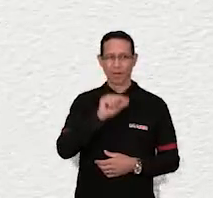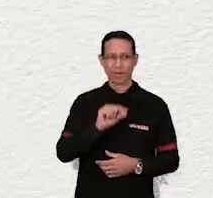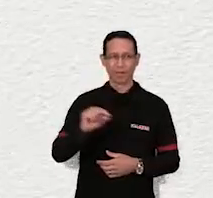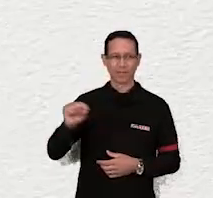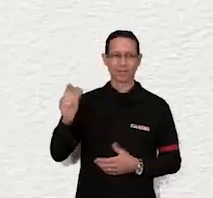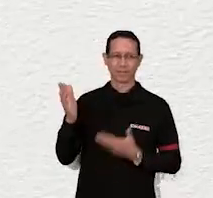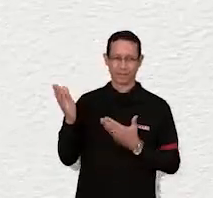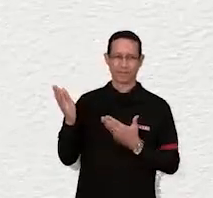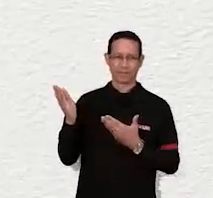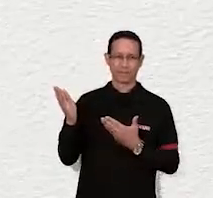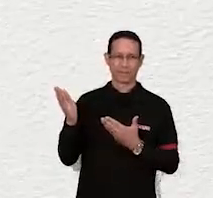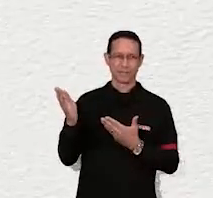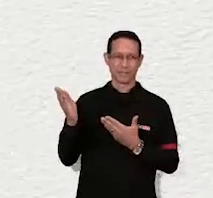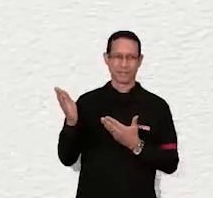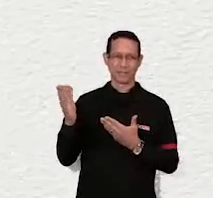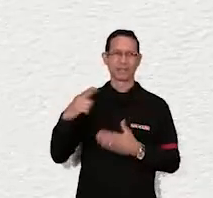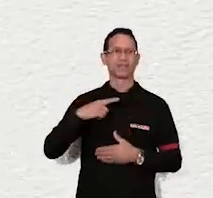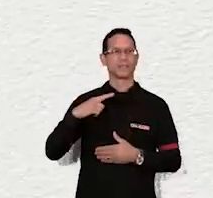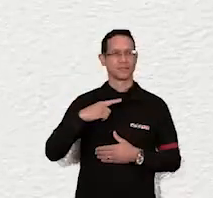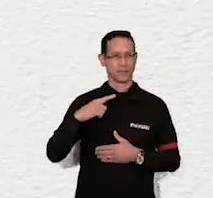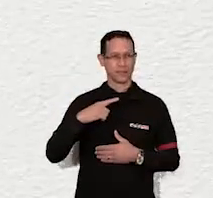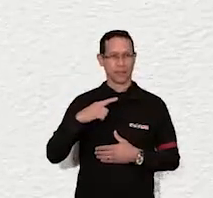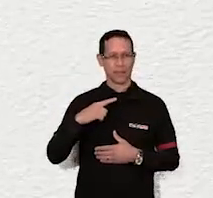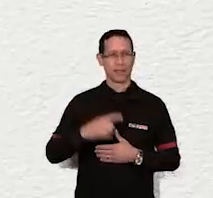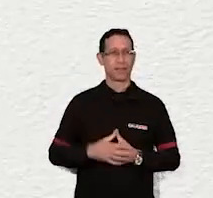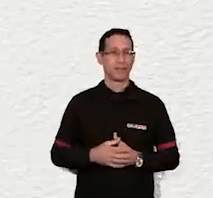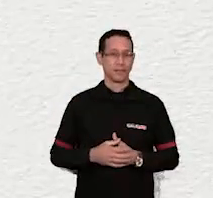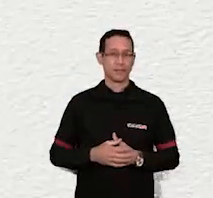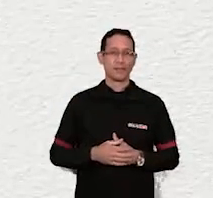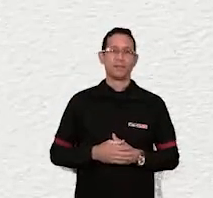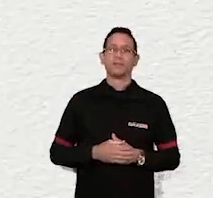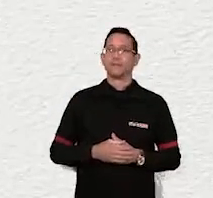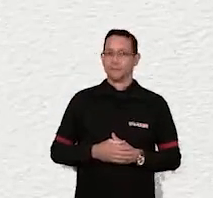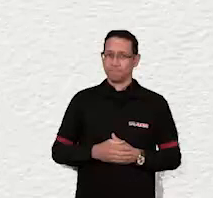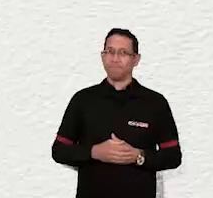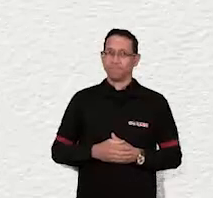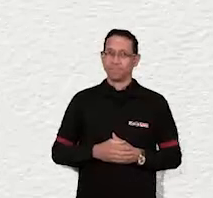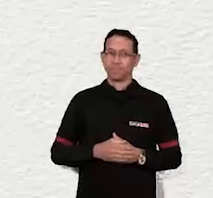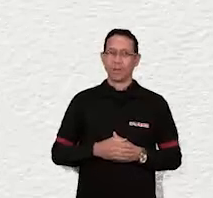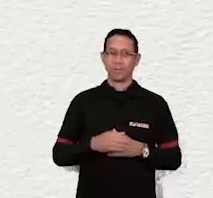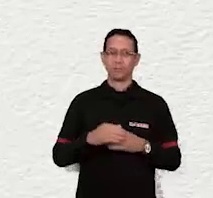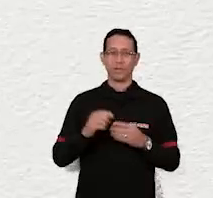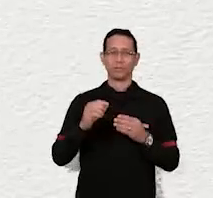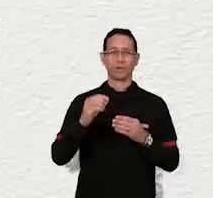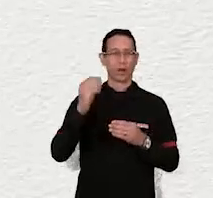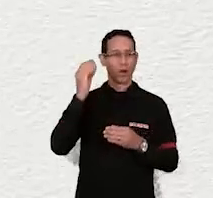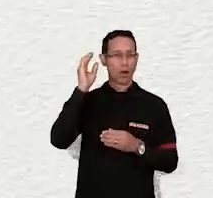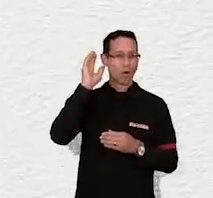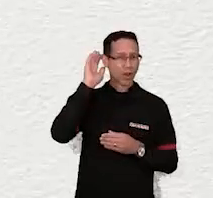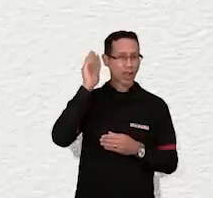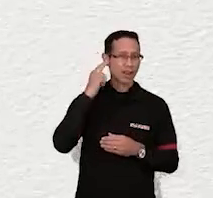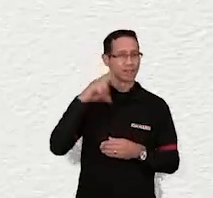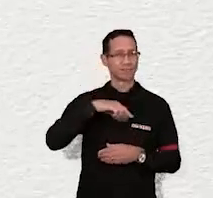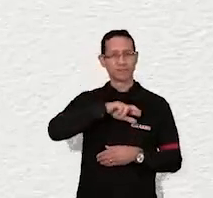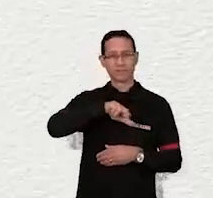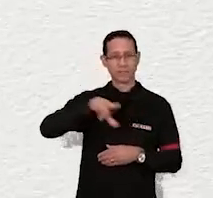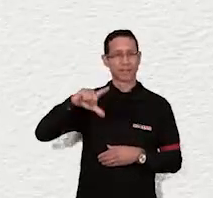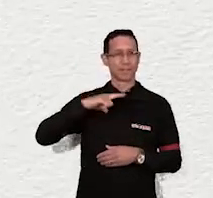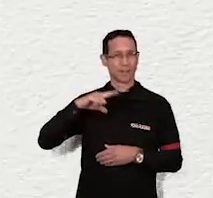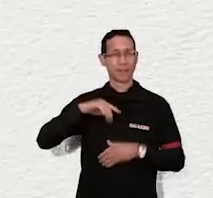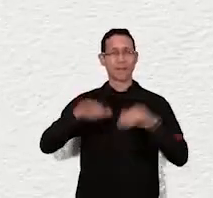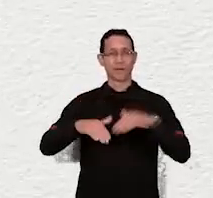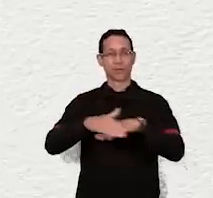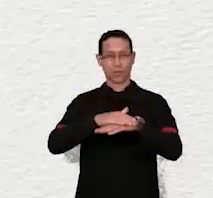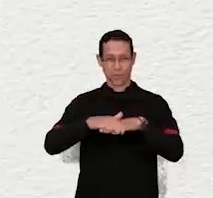cão, ele está todo eritematoso, rarefeito, etc. Ou seja, a orelha vem no pacote. Então, muitas vezes a gente conversa